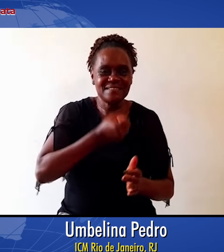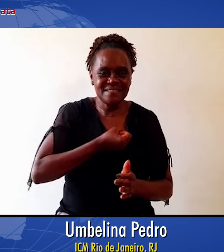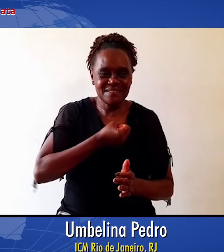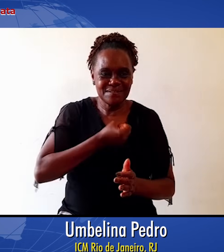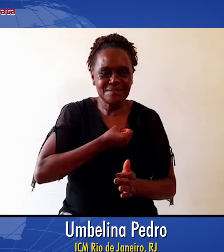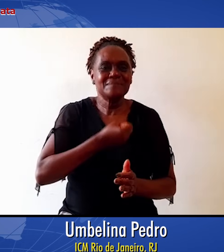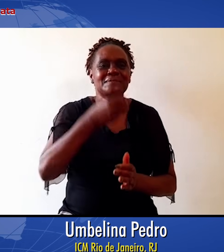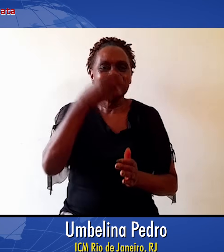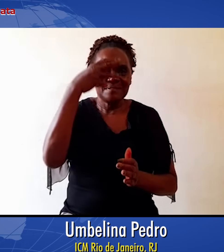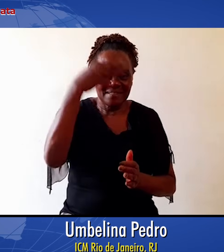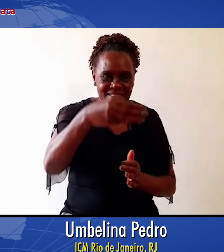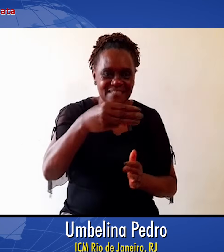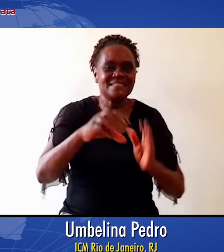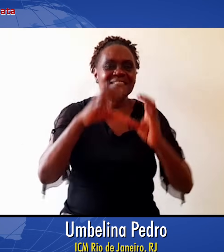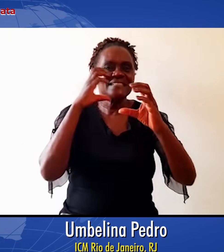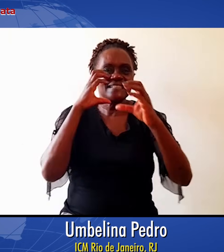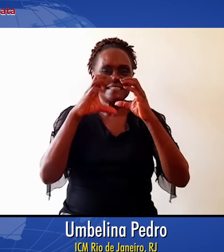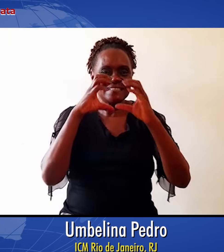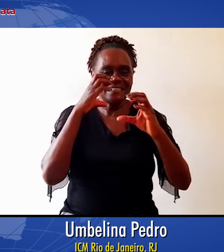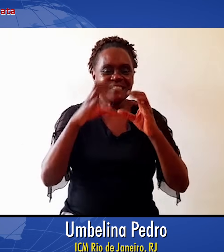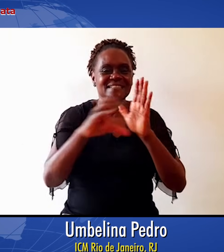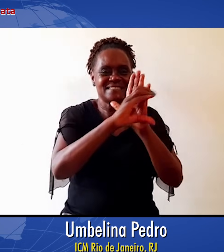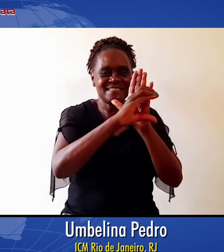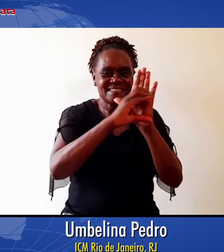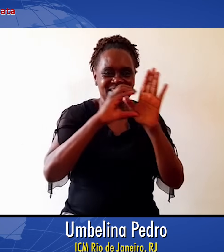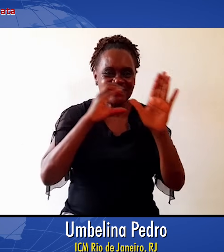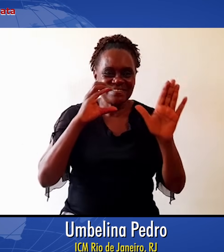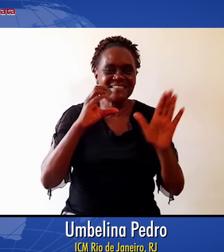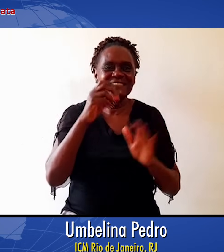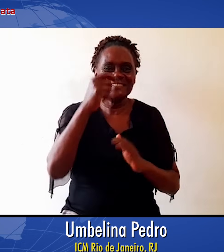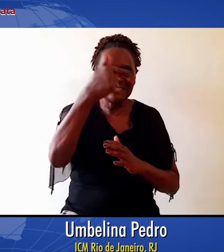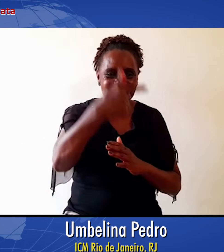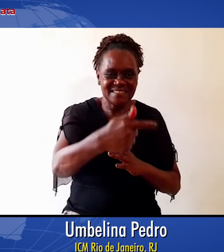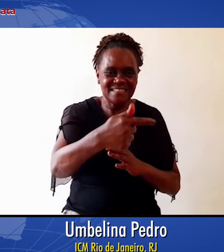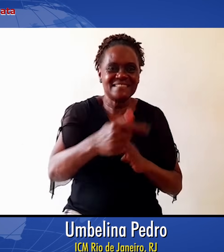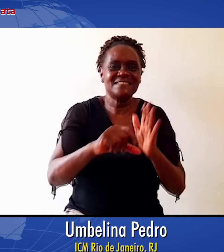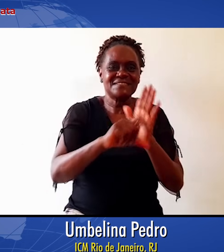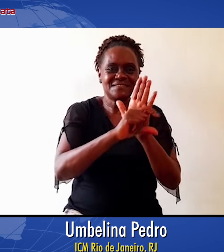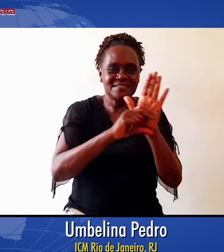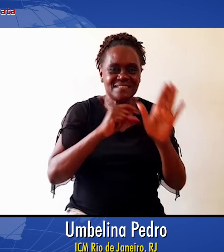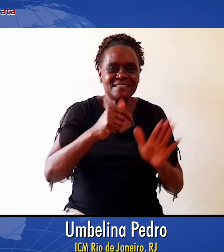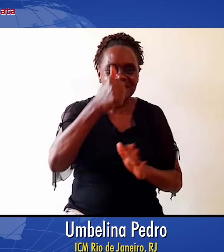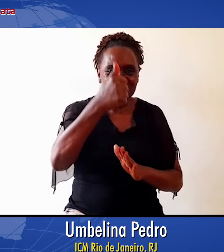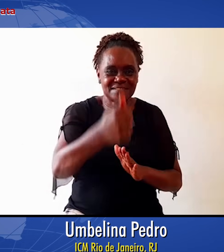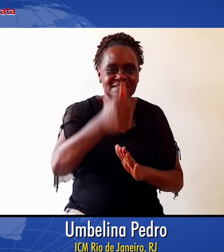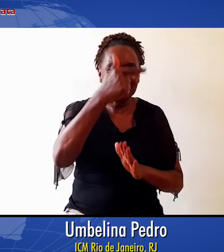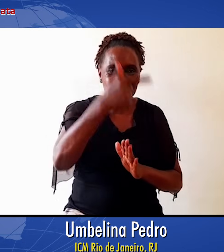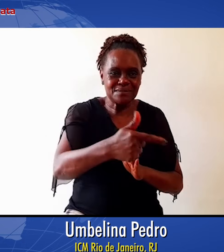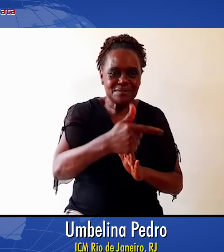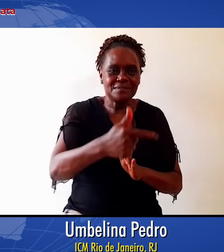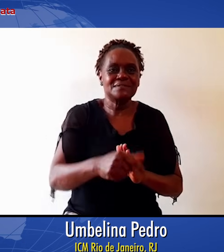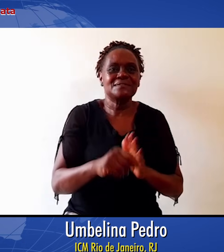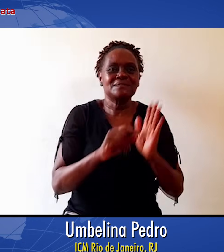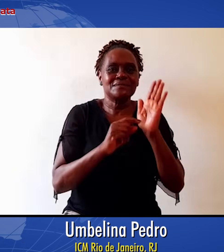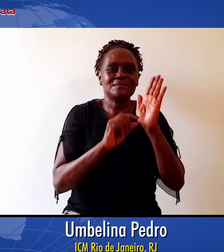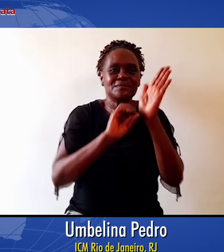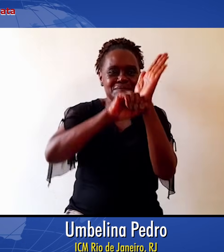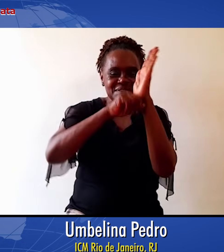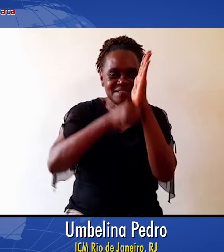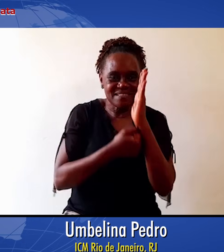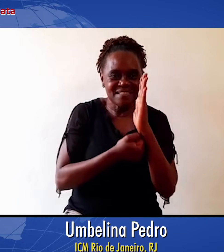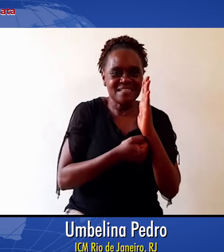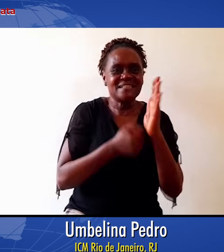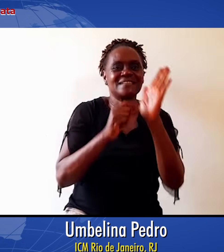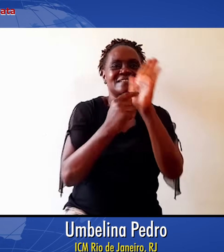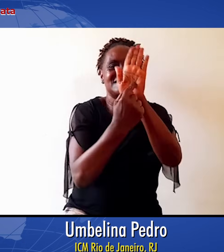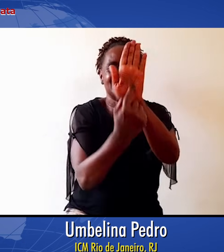resposta à pergunta de número 3, Cantares, capítulo 7, versículo 12, são os